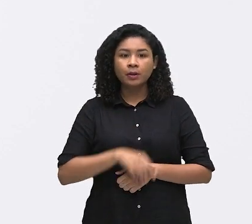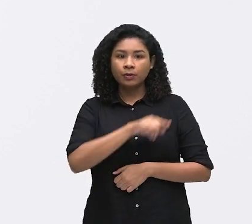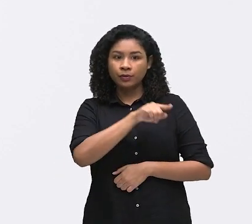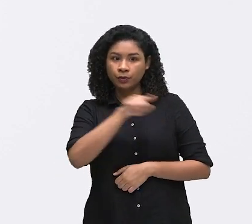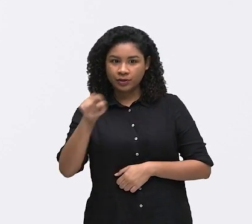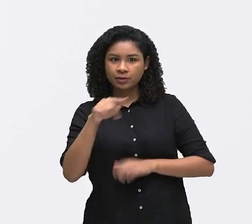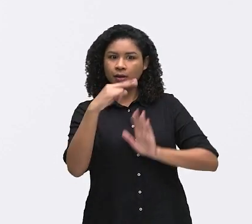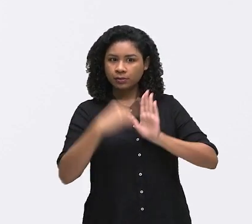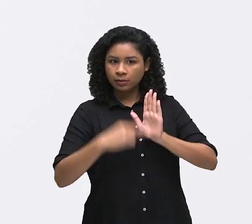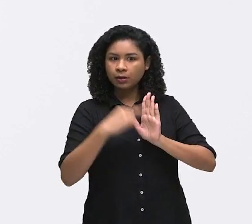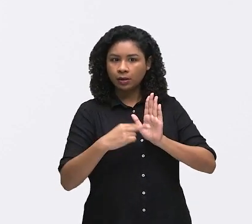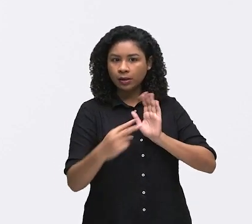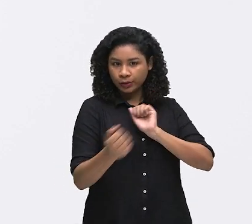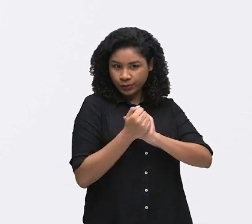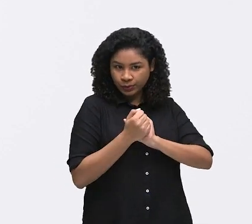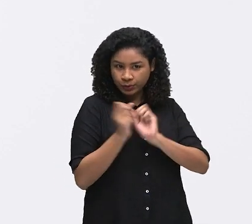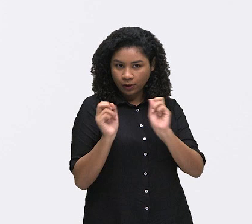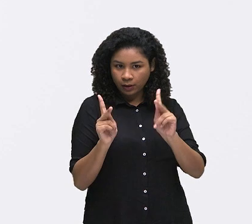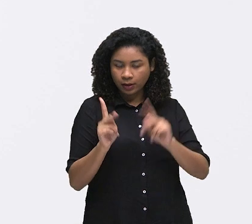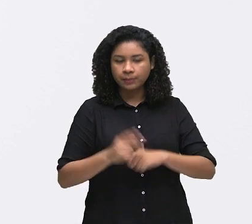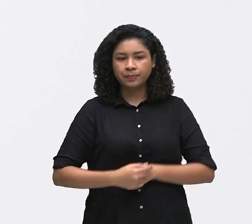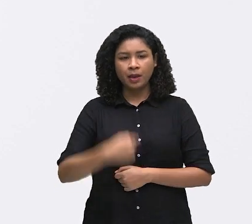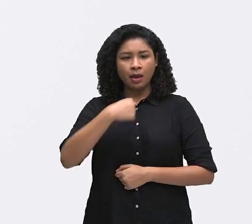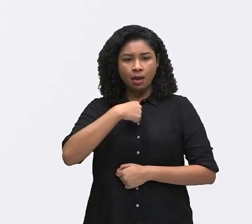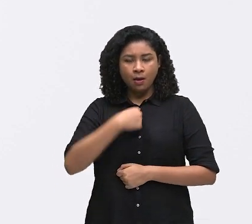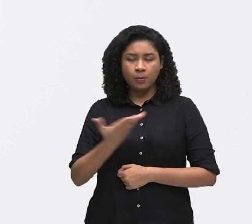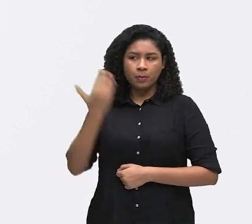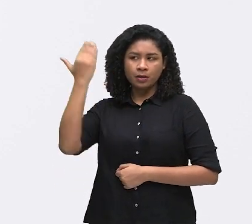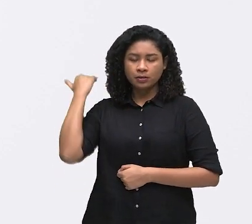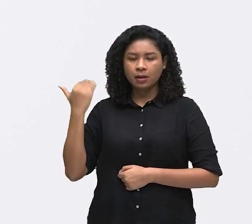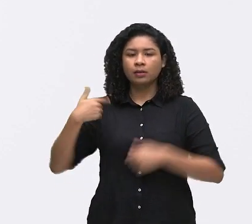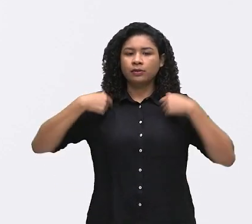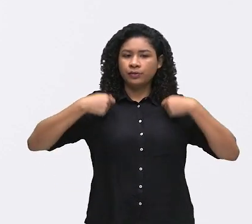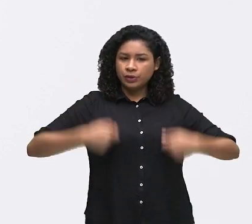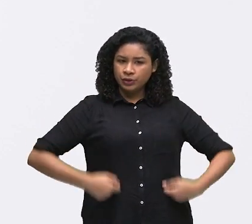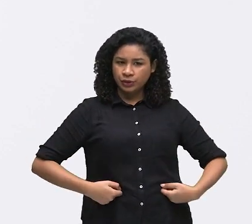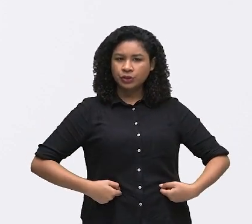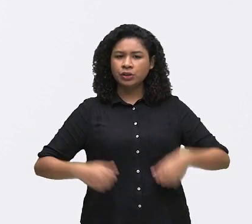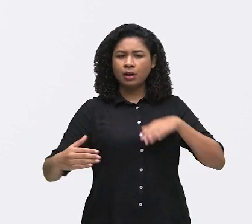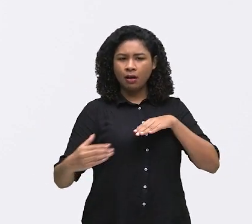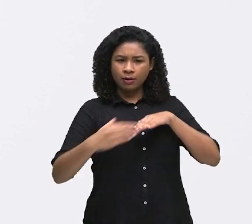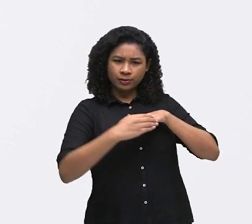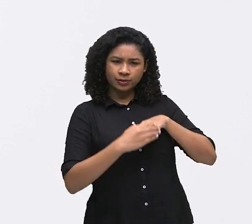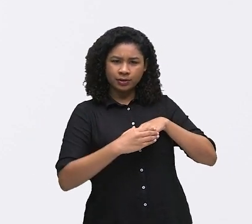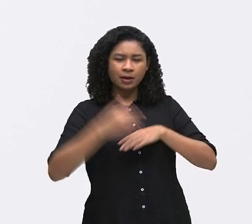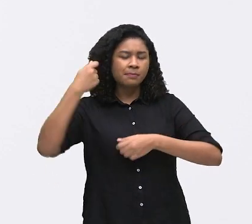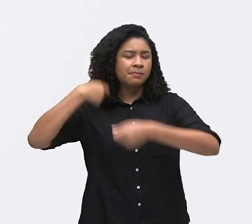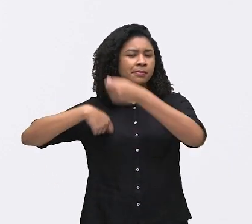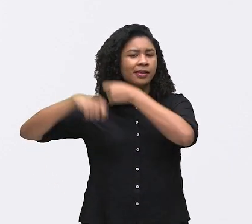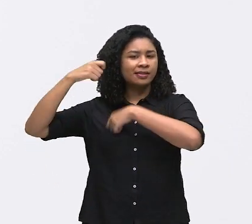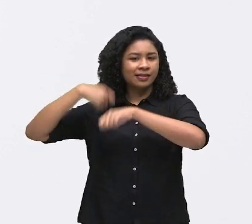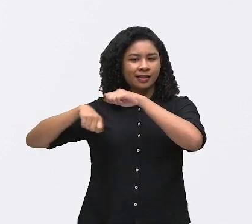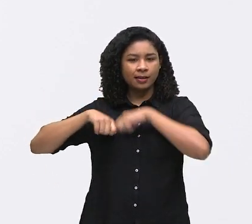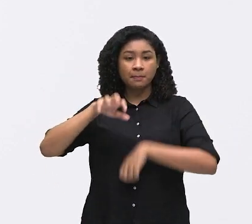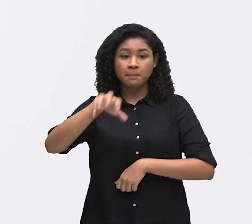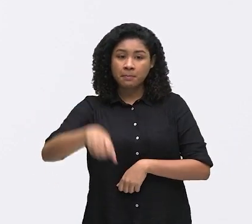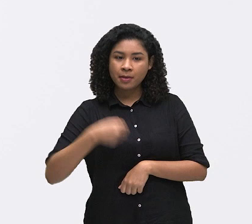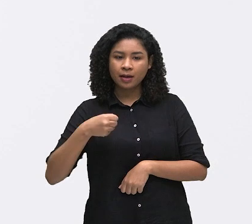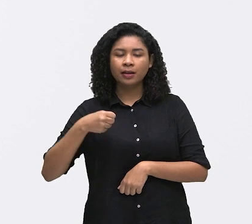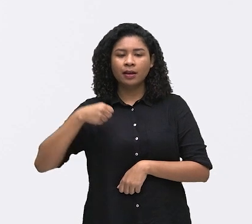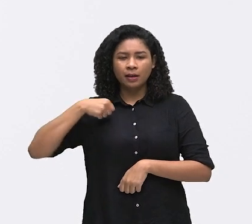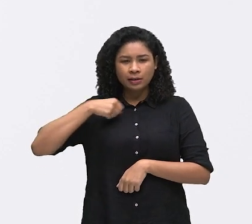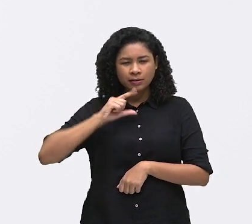aí. Olha aí. Eu vesti, calcei, penteei, peguei,